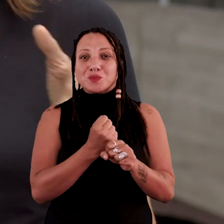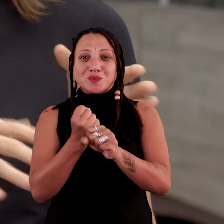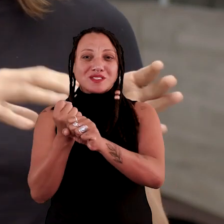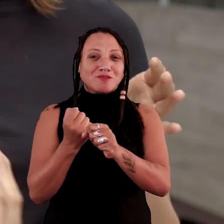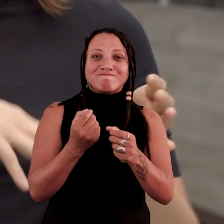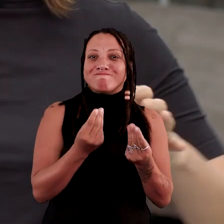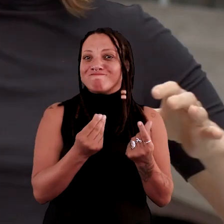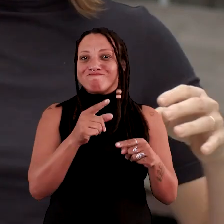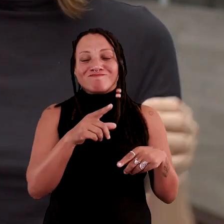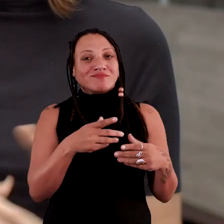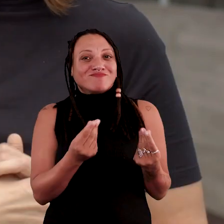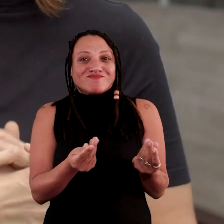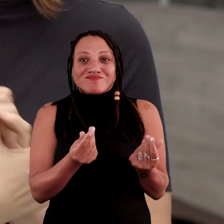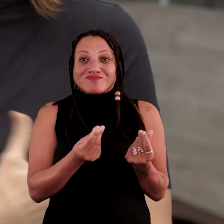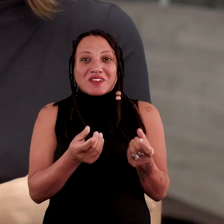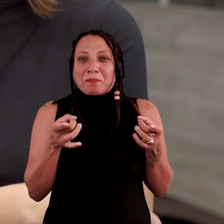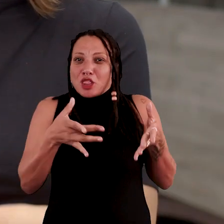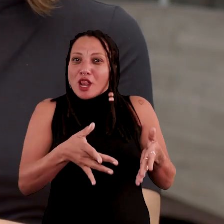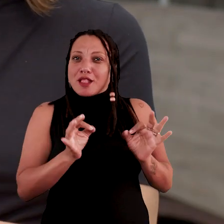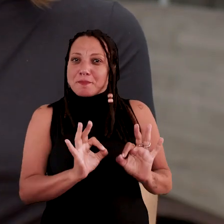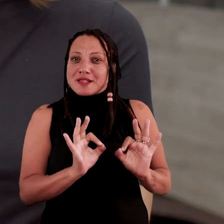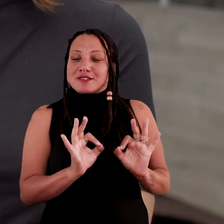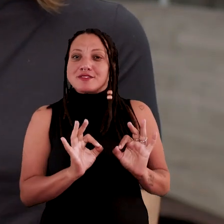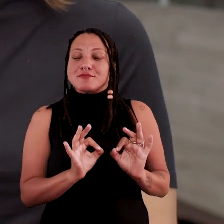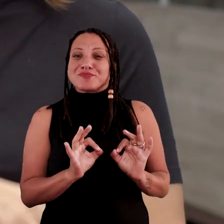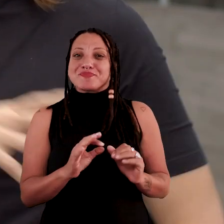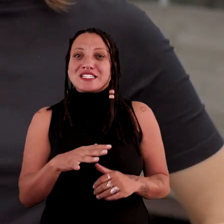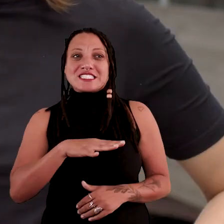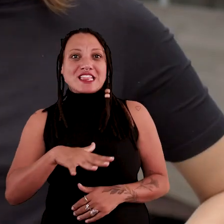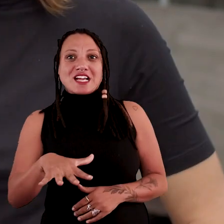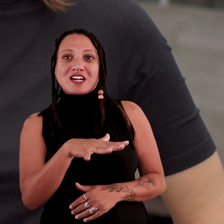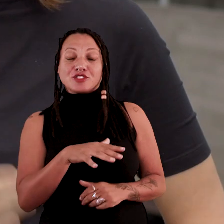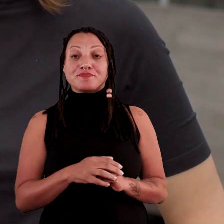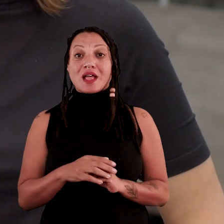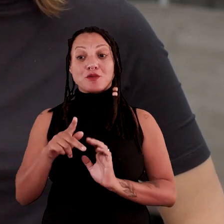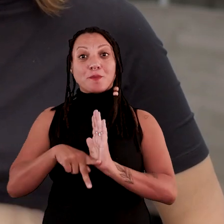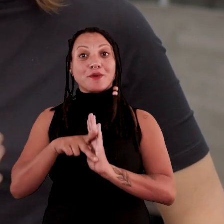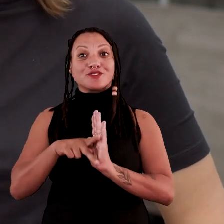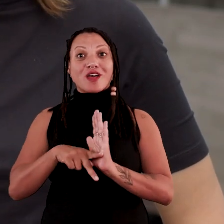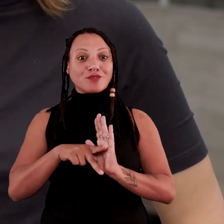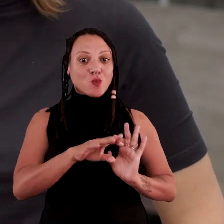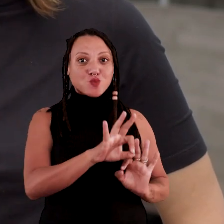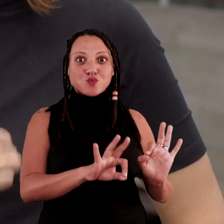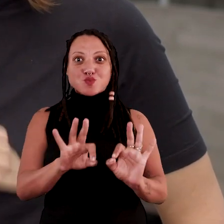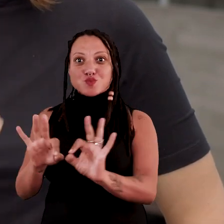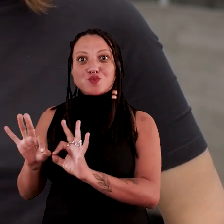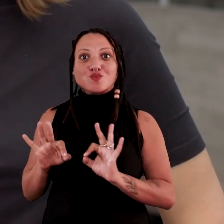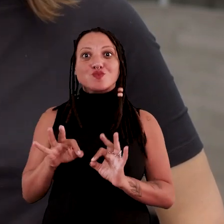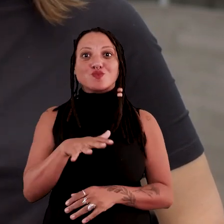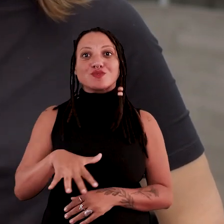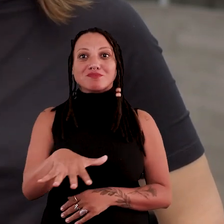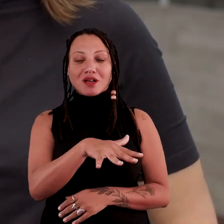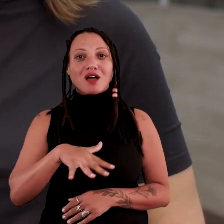terminal rodoviário e uma grande área de parque urbano, com algumas atividades. E a estratégia do projeto foi justamente